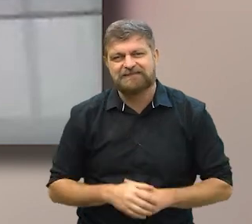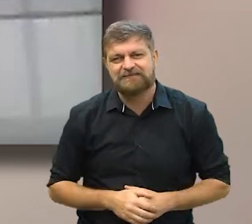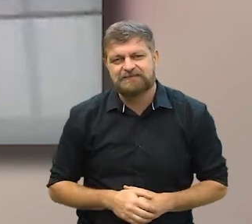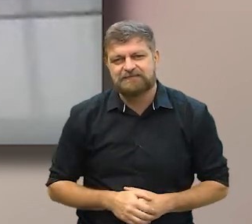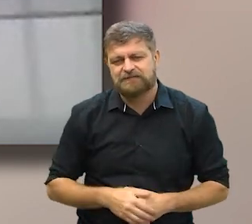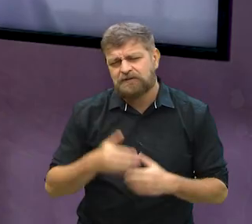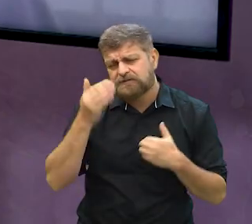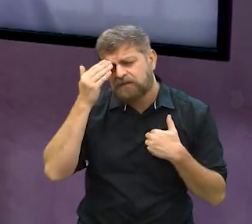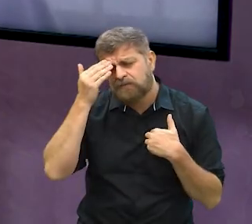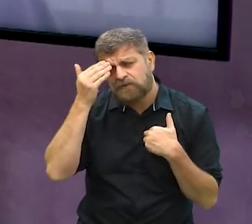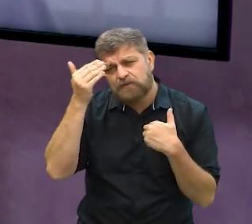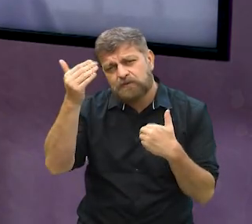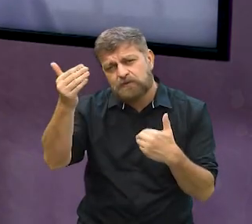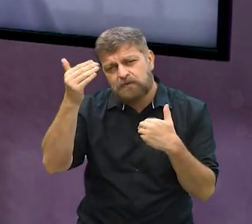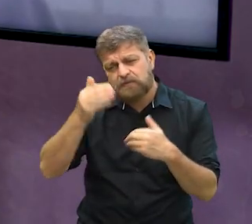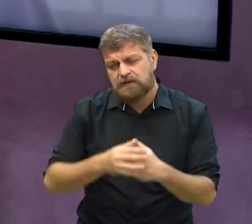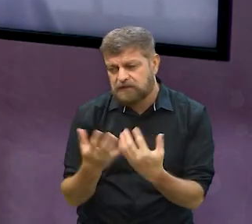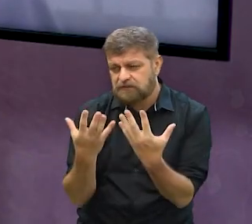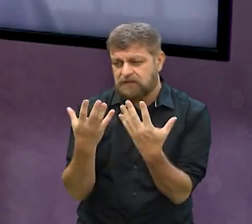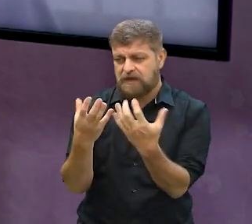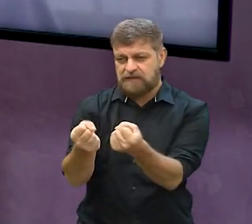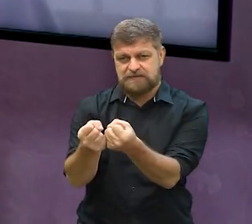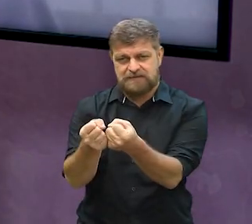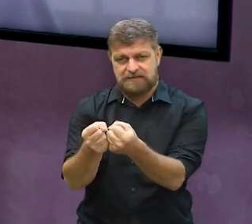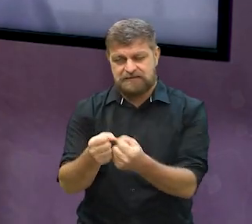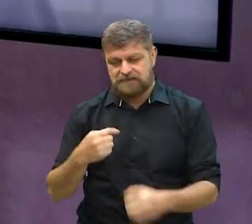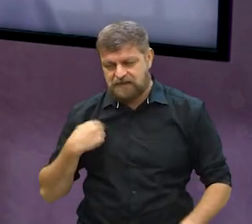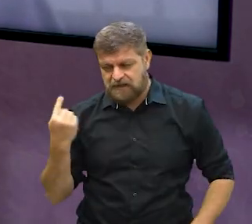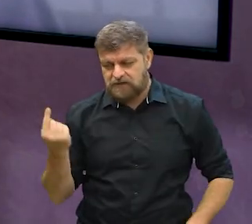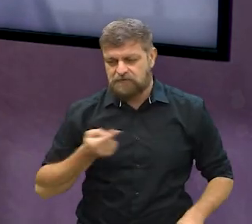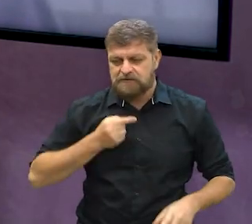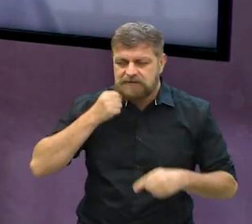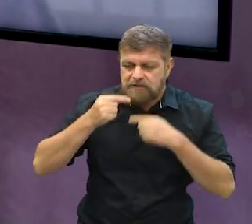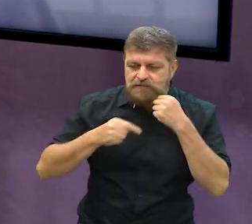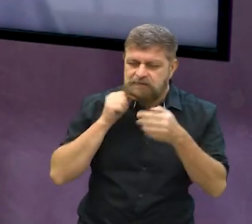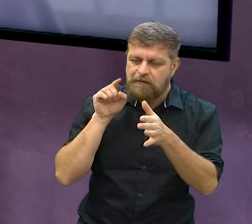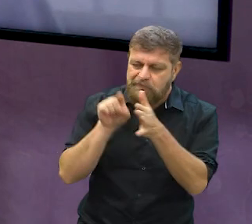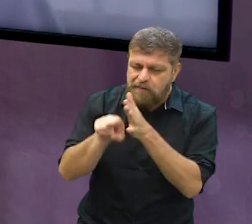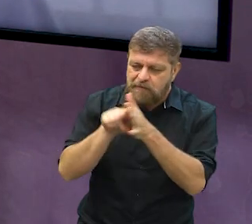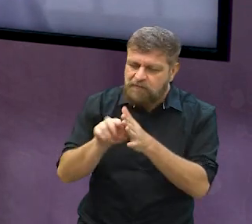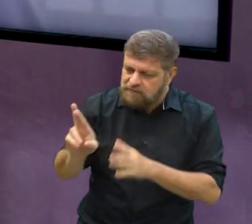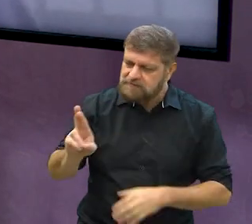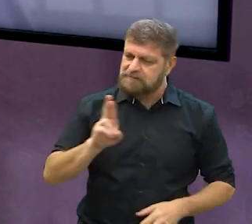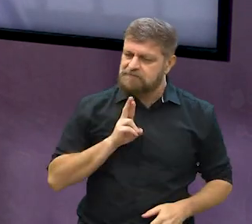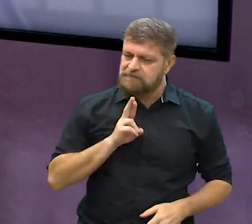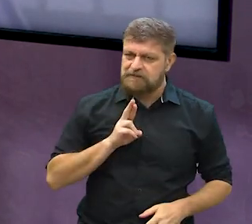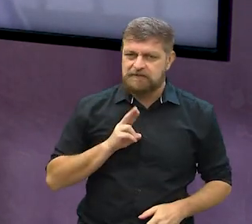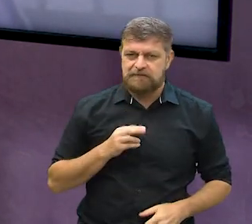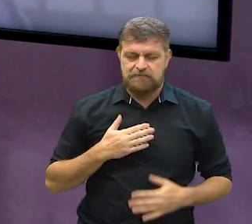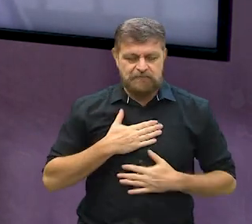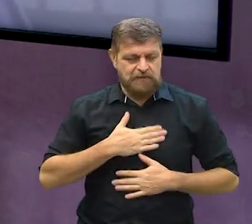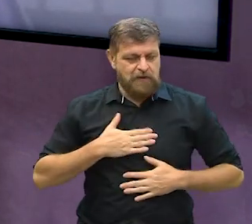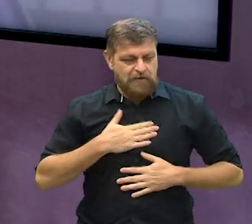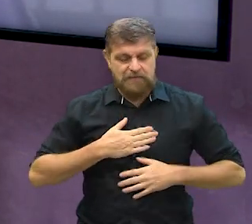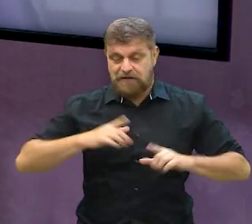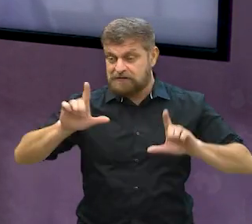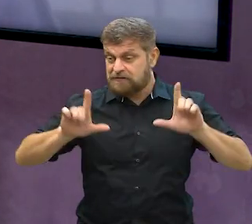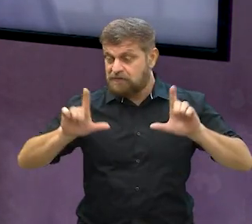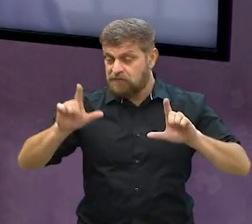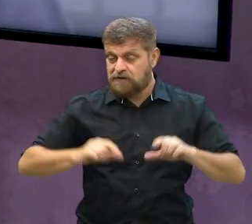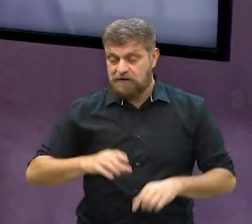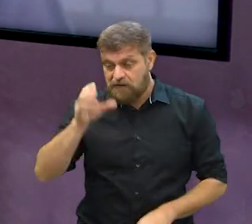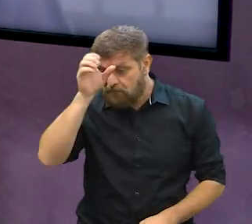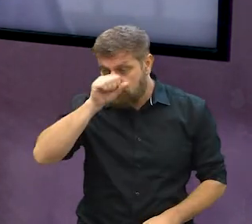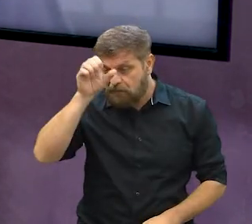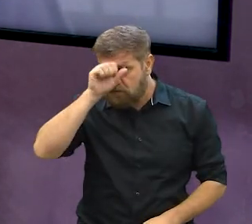a alimentação. Tânia, muito obrigada, viu, por aceitar o nosso convite e tirar todas essas dúvidas. Tenha certeza que foi um programa